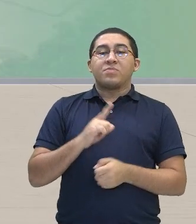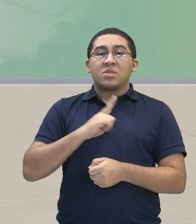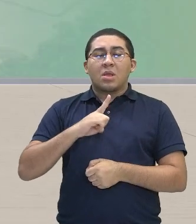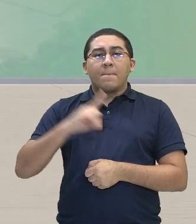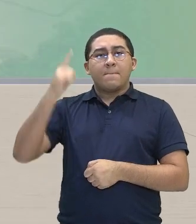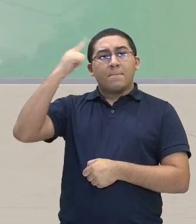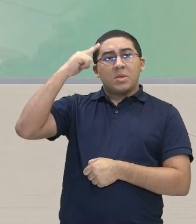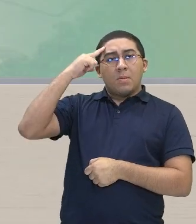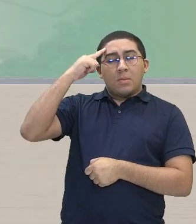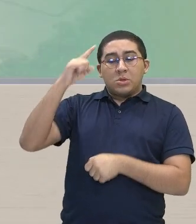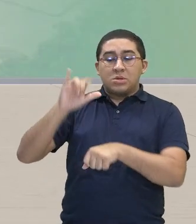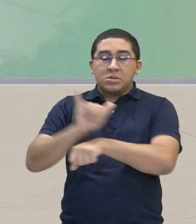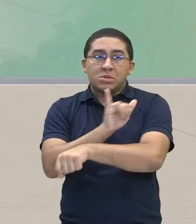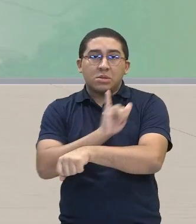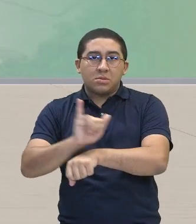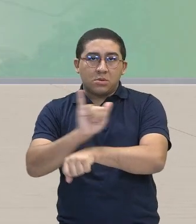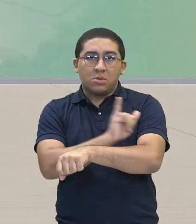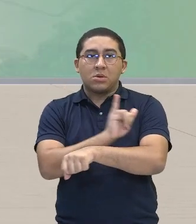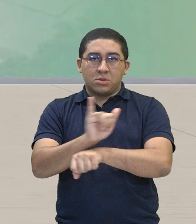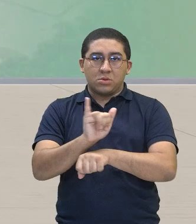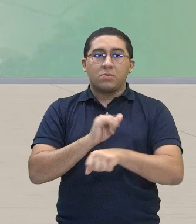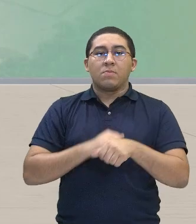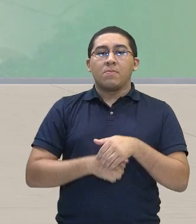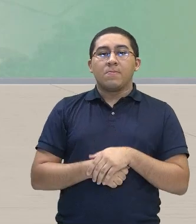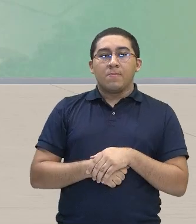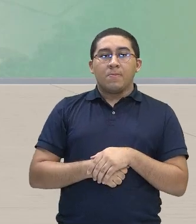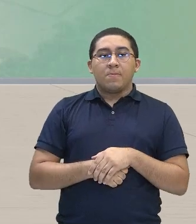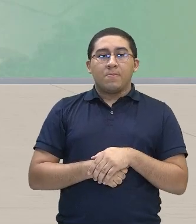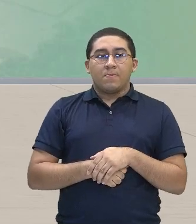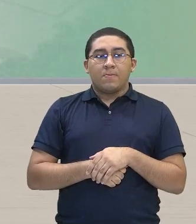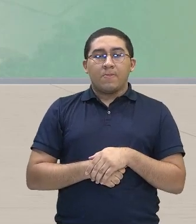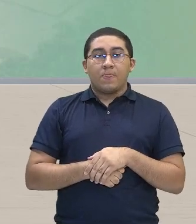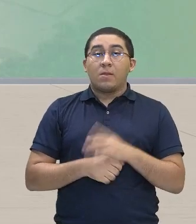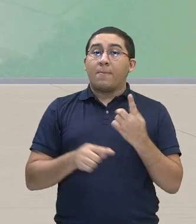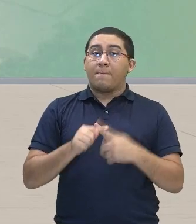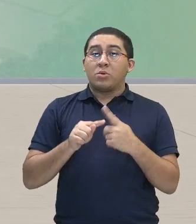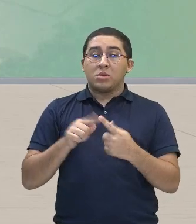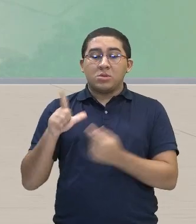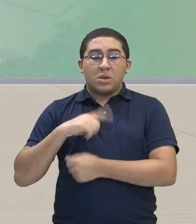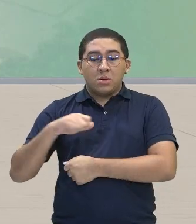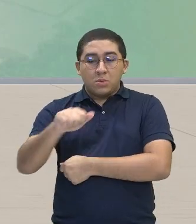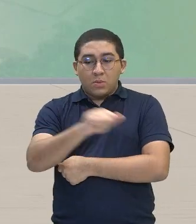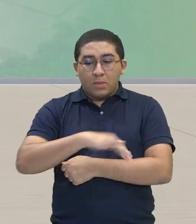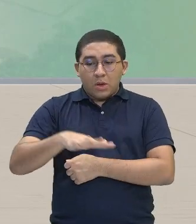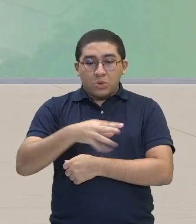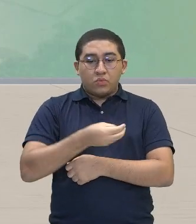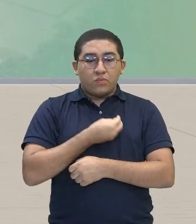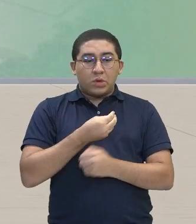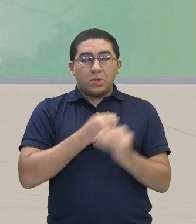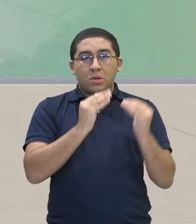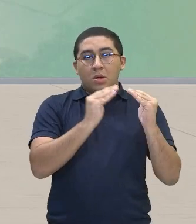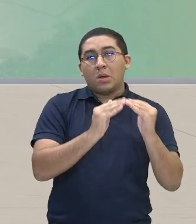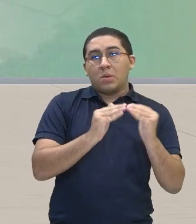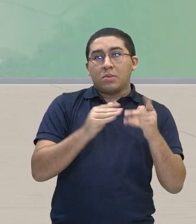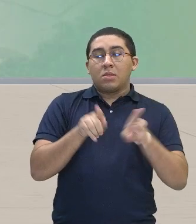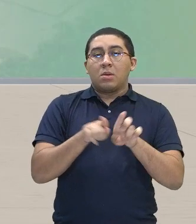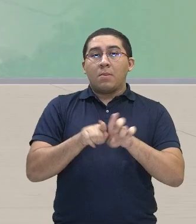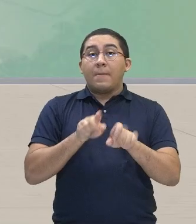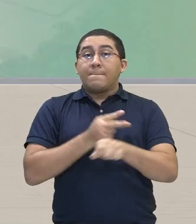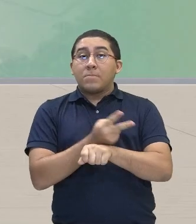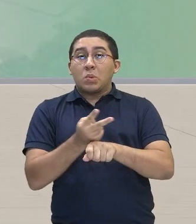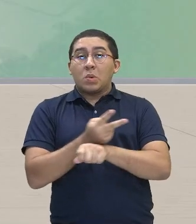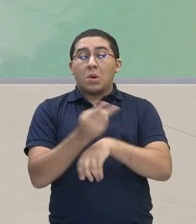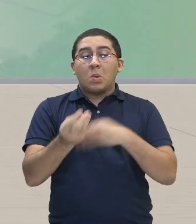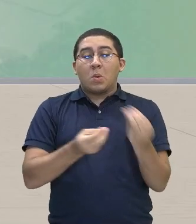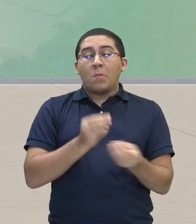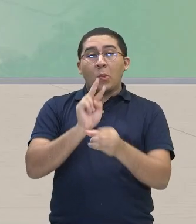estratégica para como acaba tendo essa ocorrência ali de habitat, de realmente buscar ali a defesa da